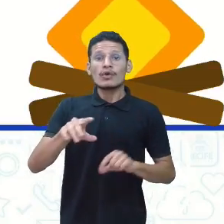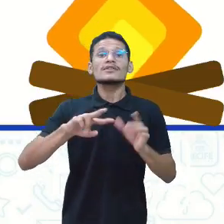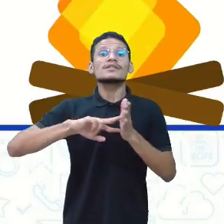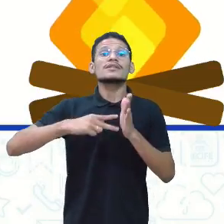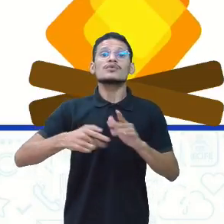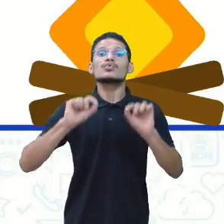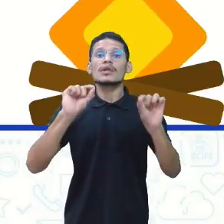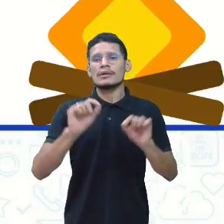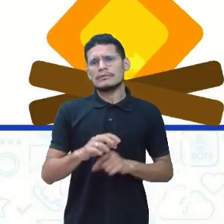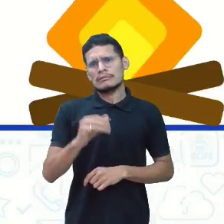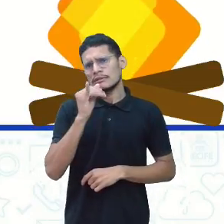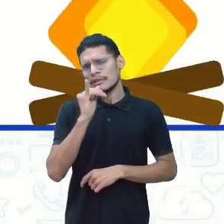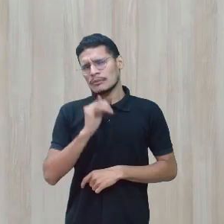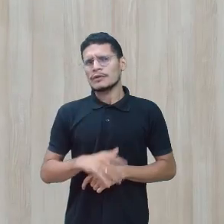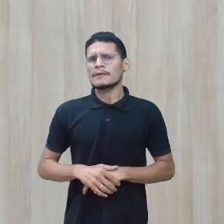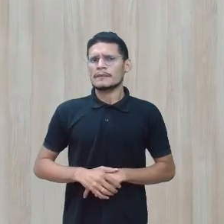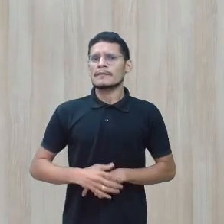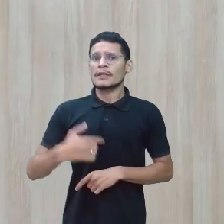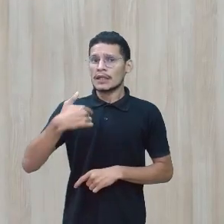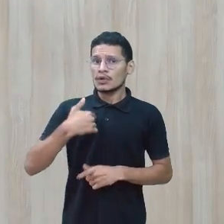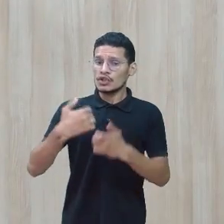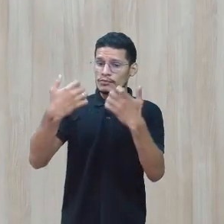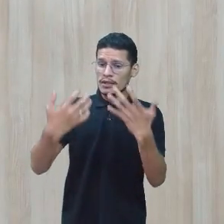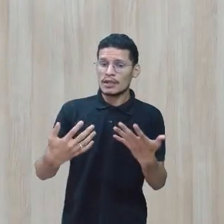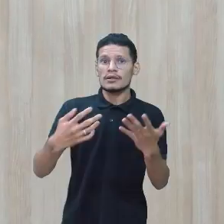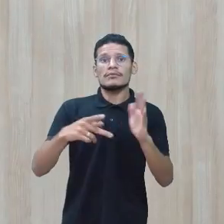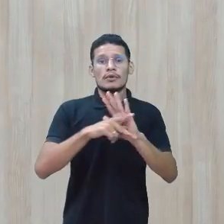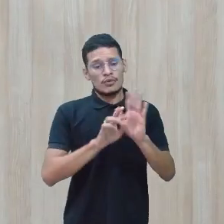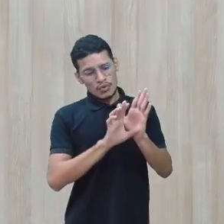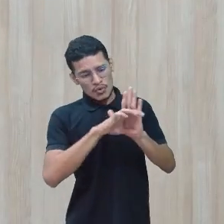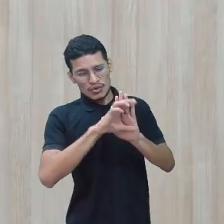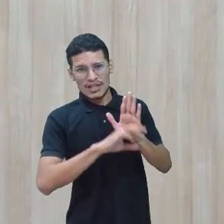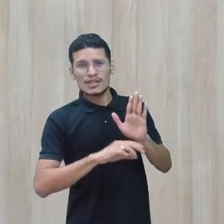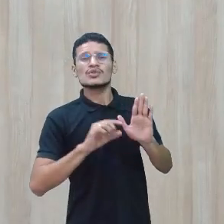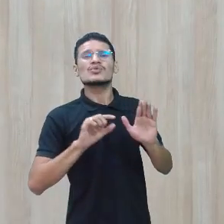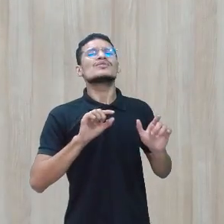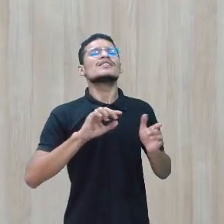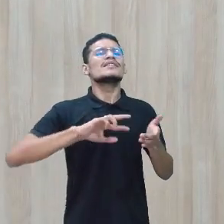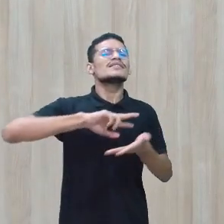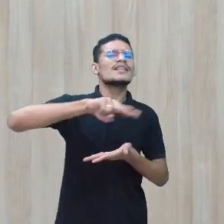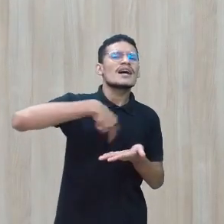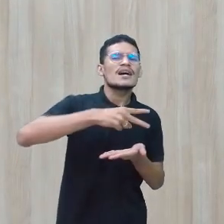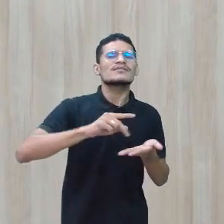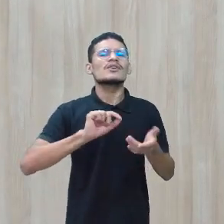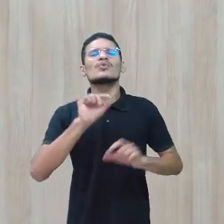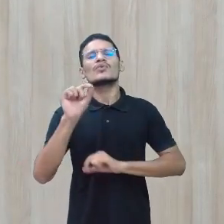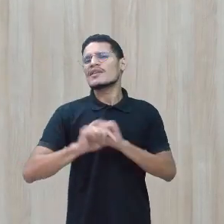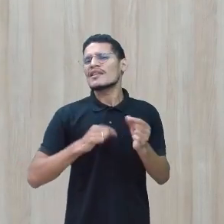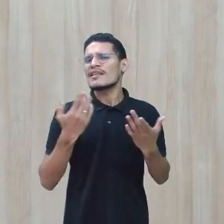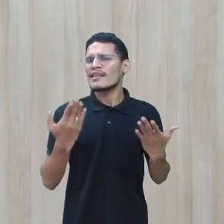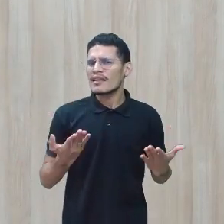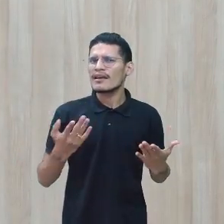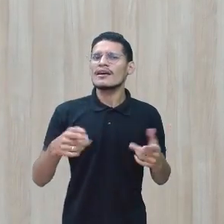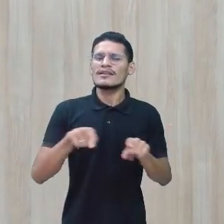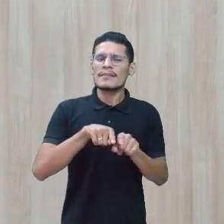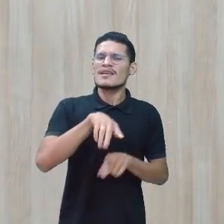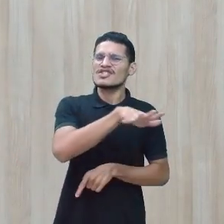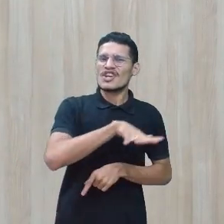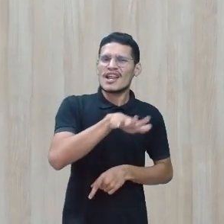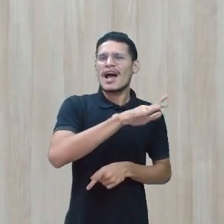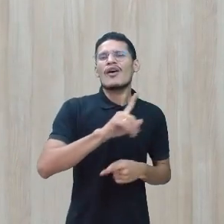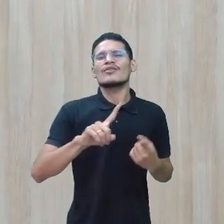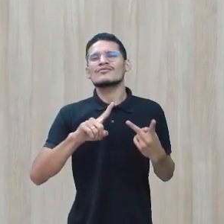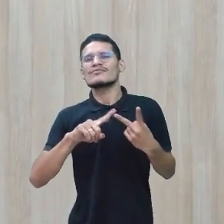está falando aqui é partir da conceituação do que é dança, né? Do geral, e depois a gente entra